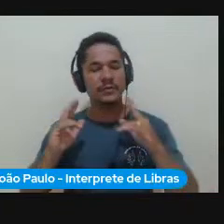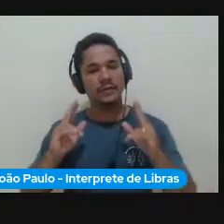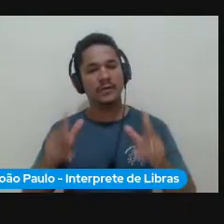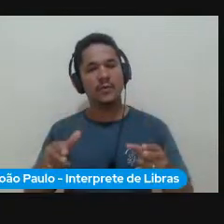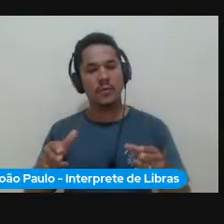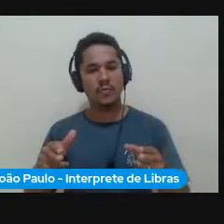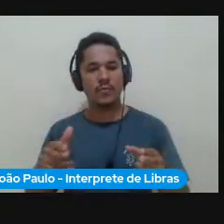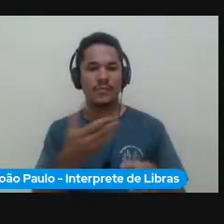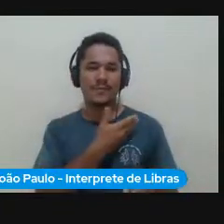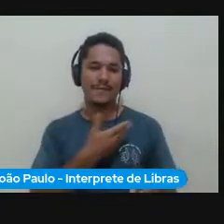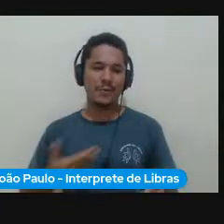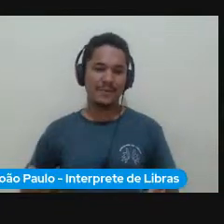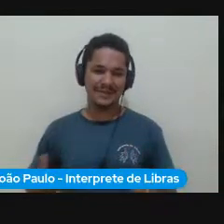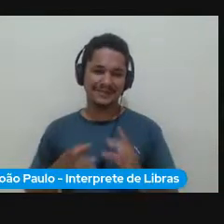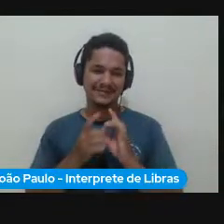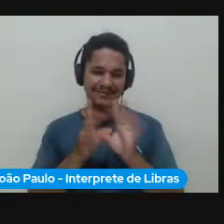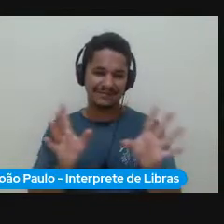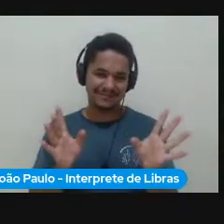pública, que tem aí